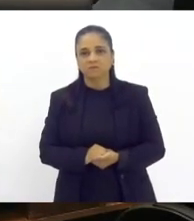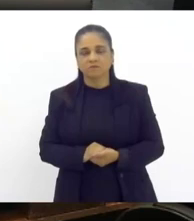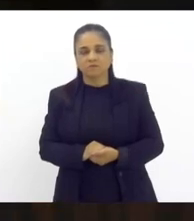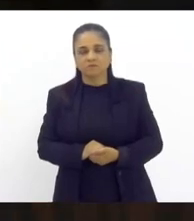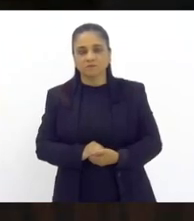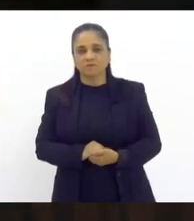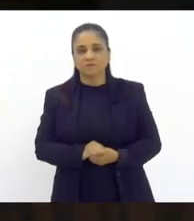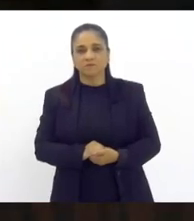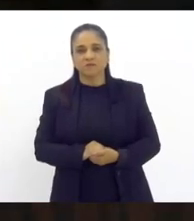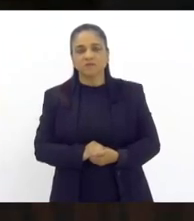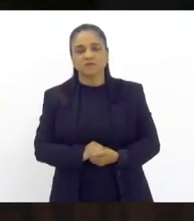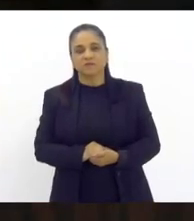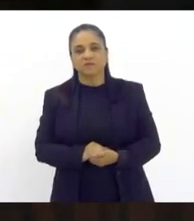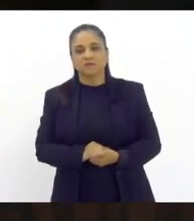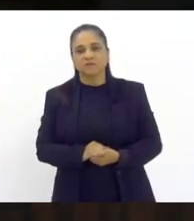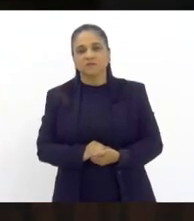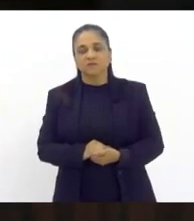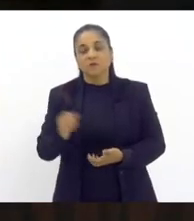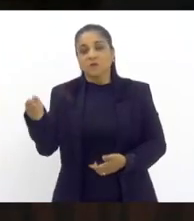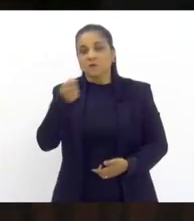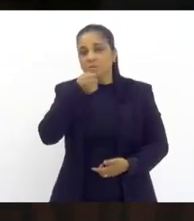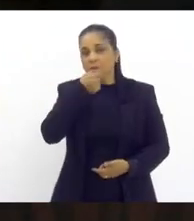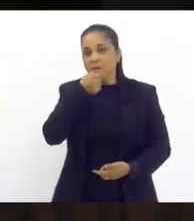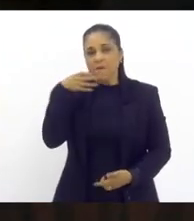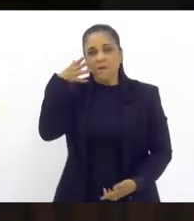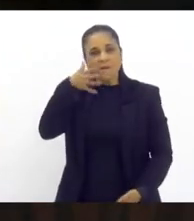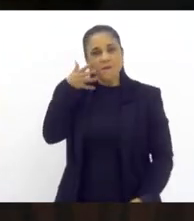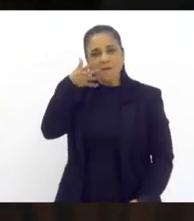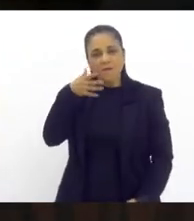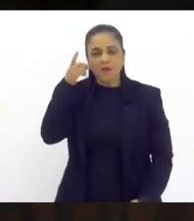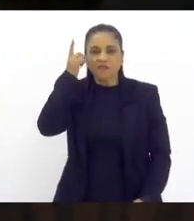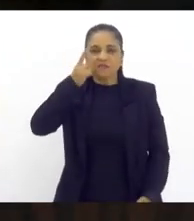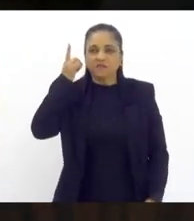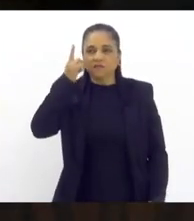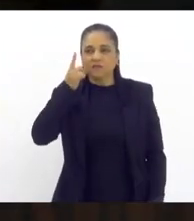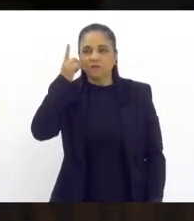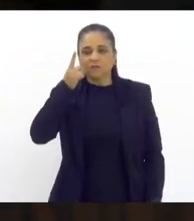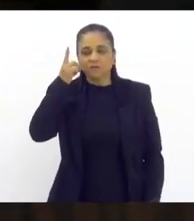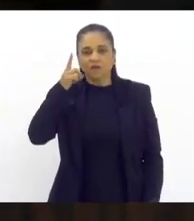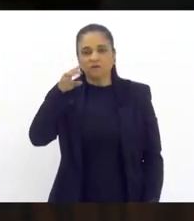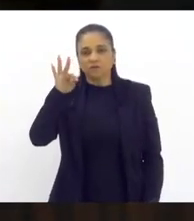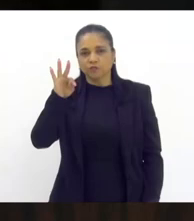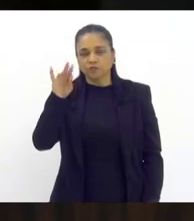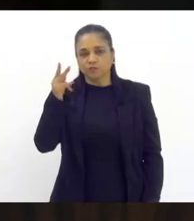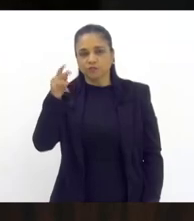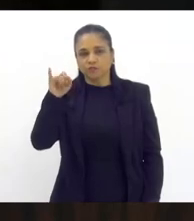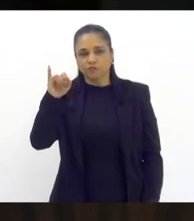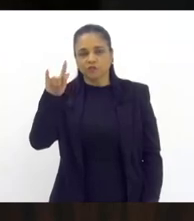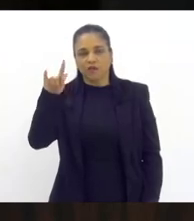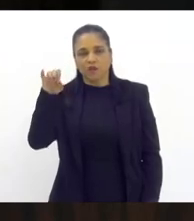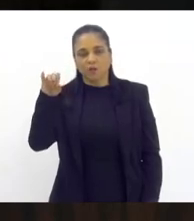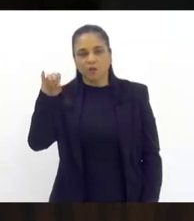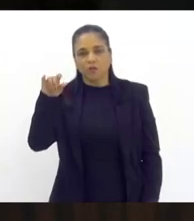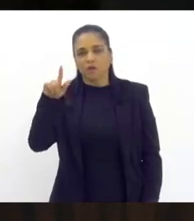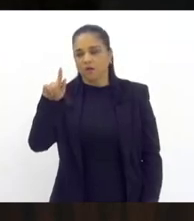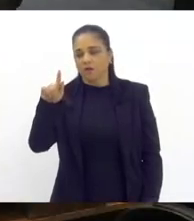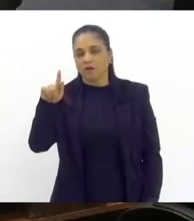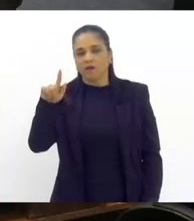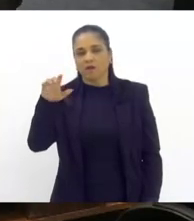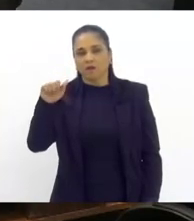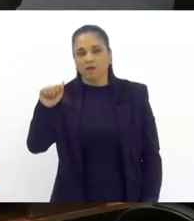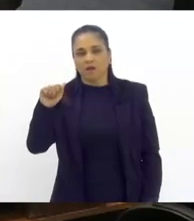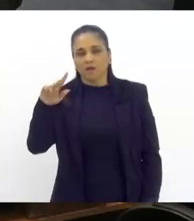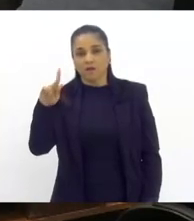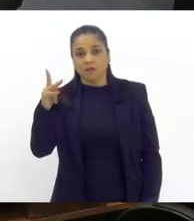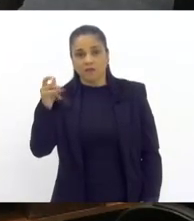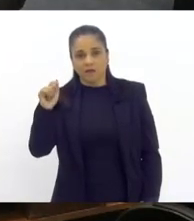Nosso próximo orador, nosso deputado Thiago Galhaço. Cadê ele? Está